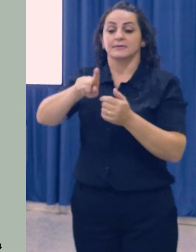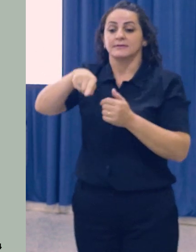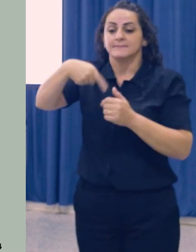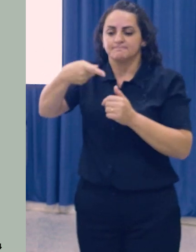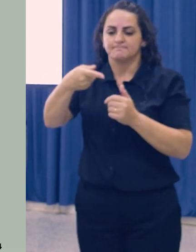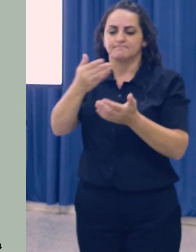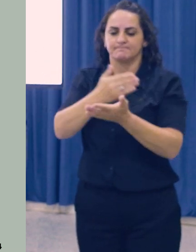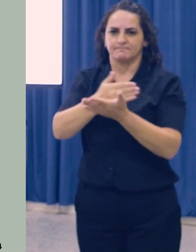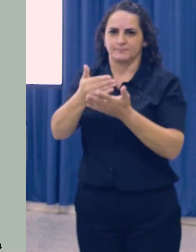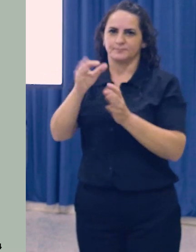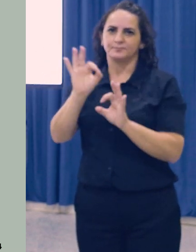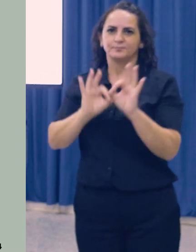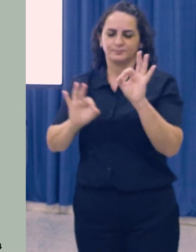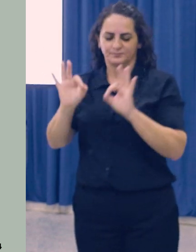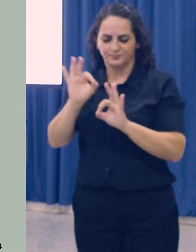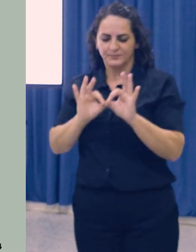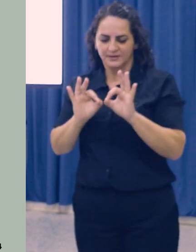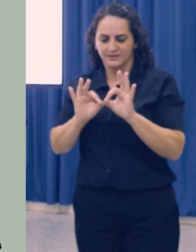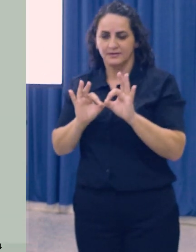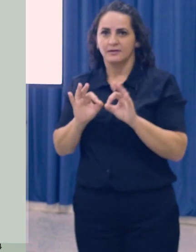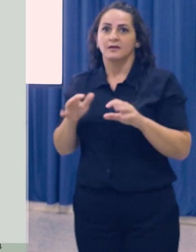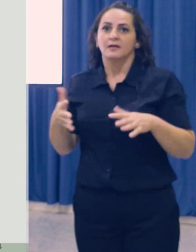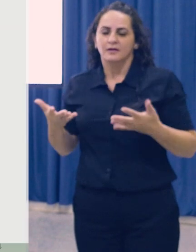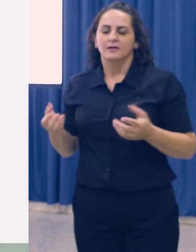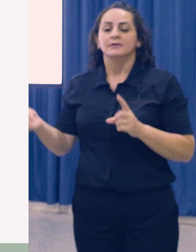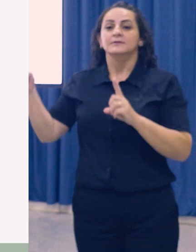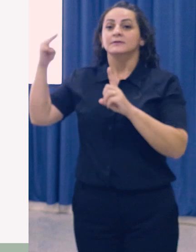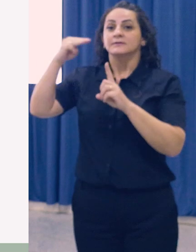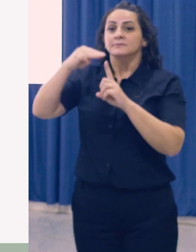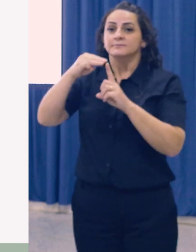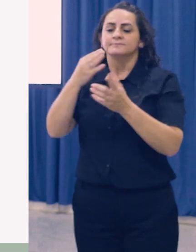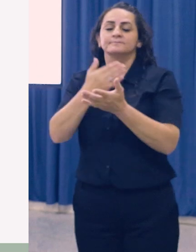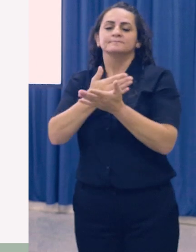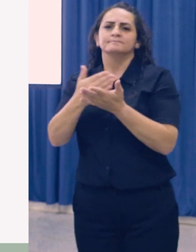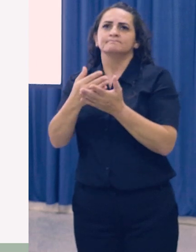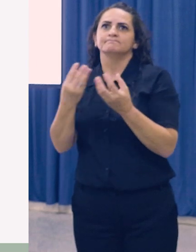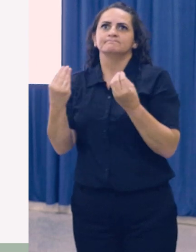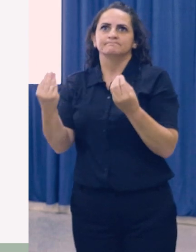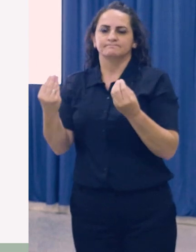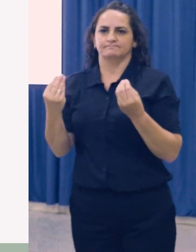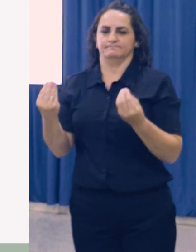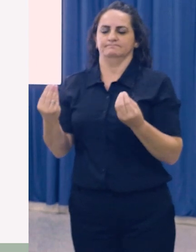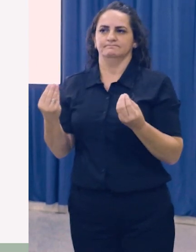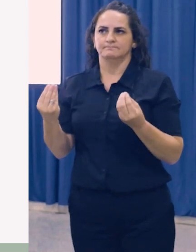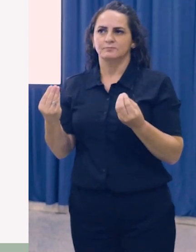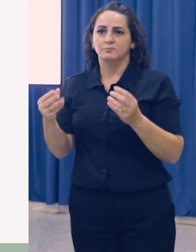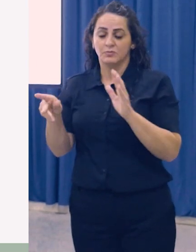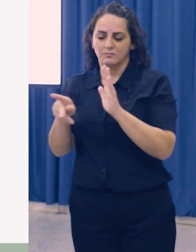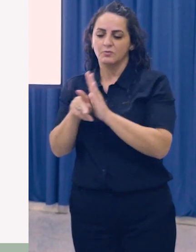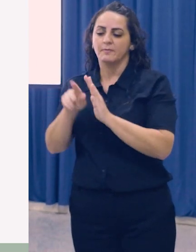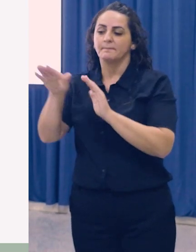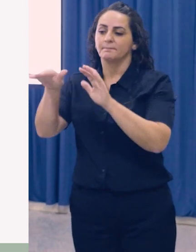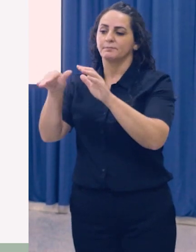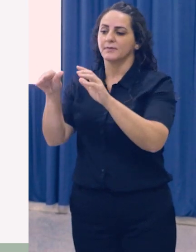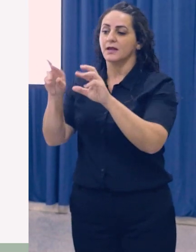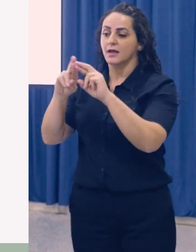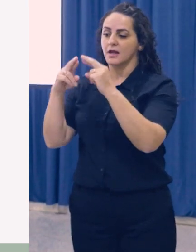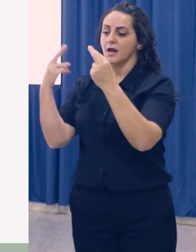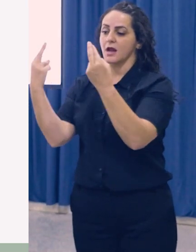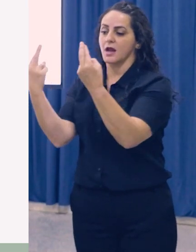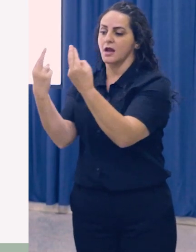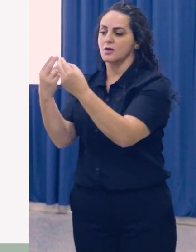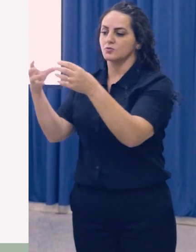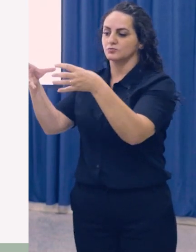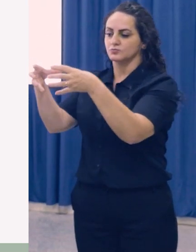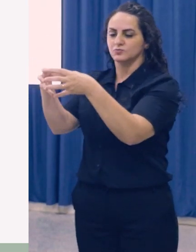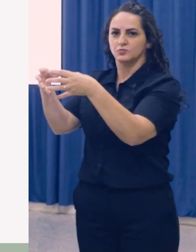coisa. Então, as metas, elas iniciam com uma reunião que você pode fazer com o